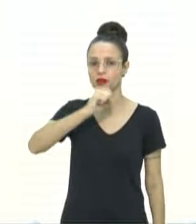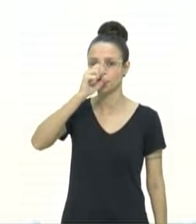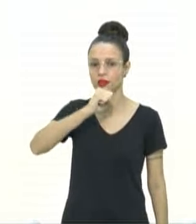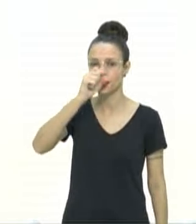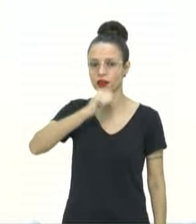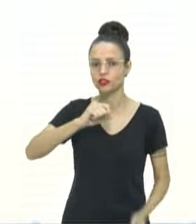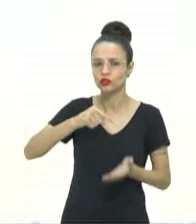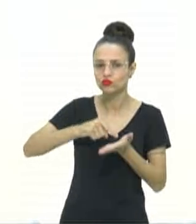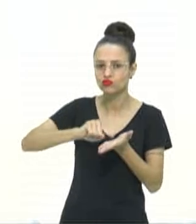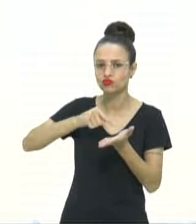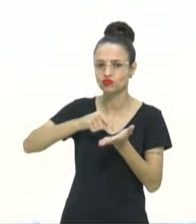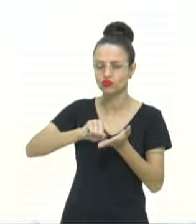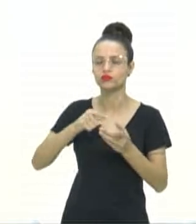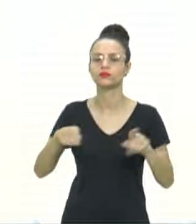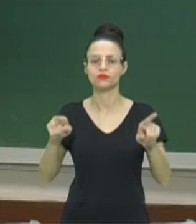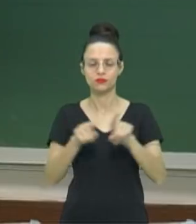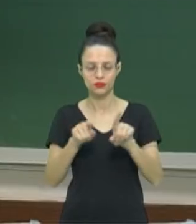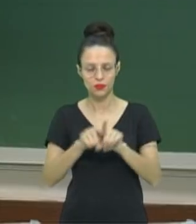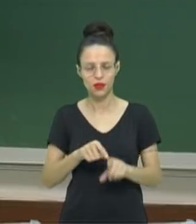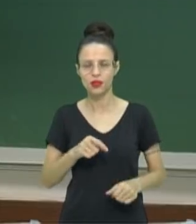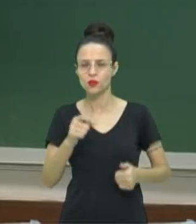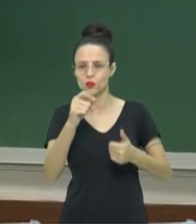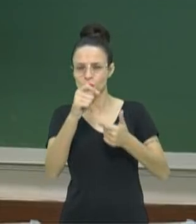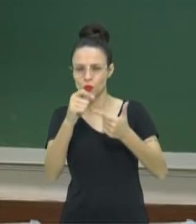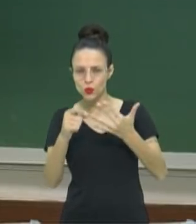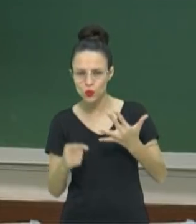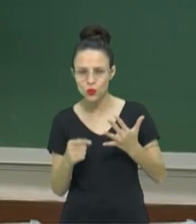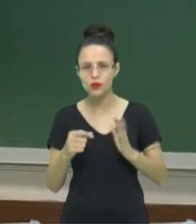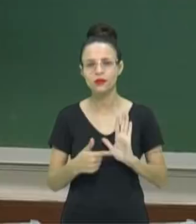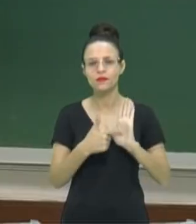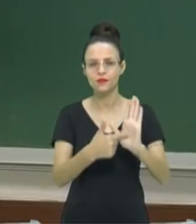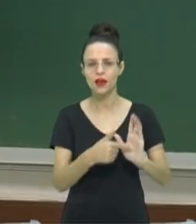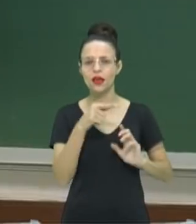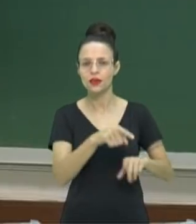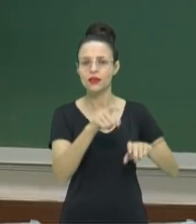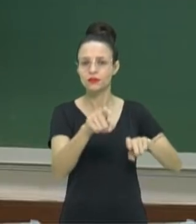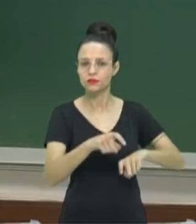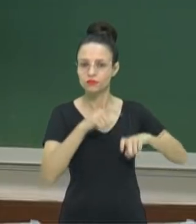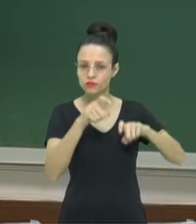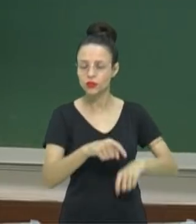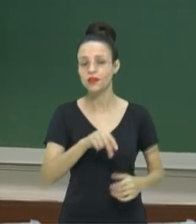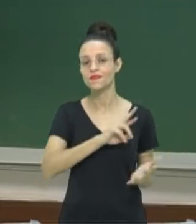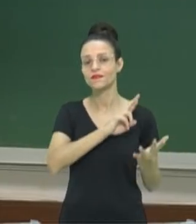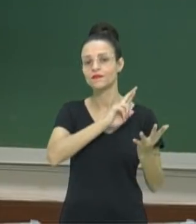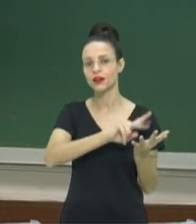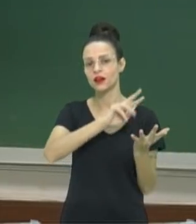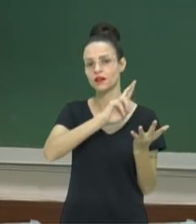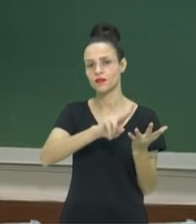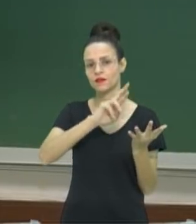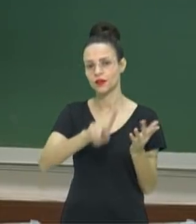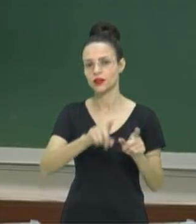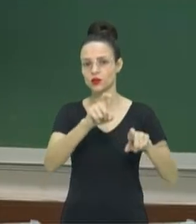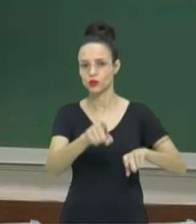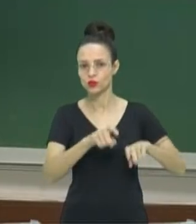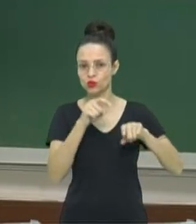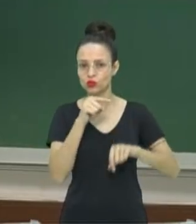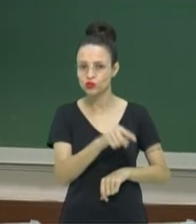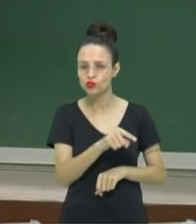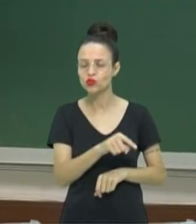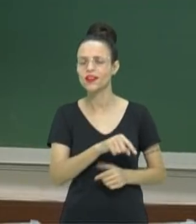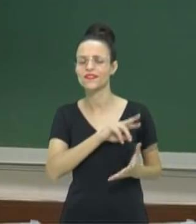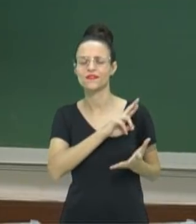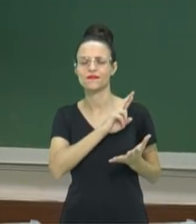fumo. Então, são alguns dos itens ali produzidos nessa ideia de policultura.